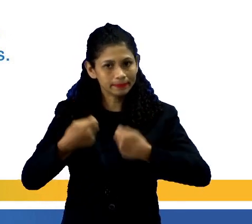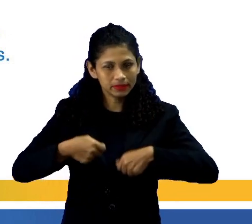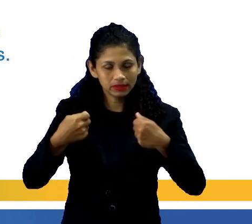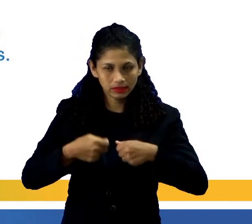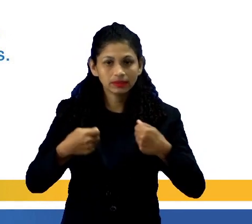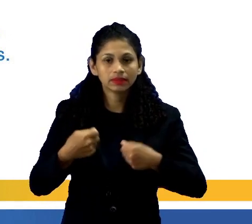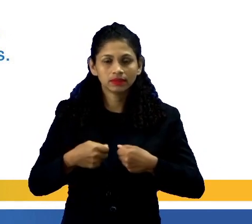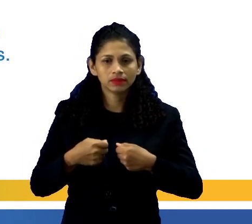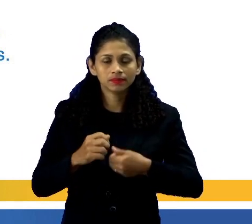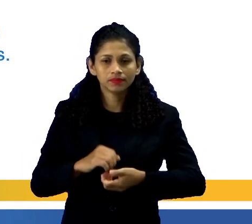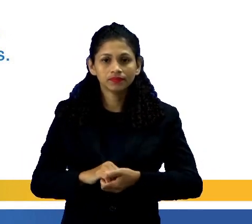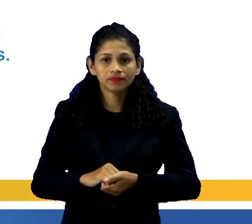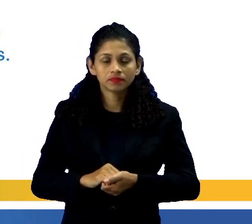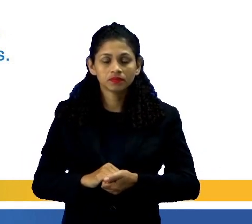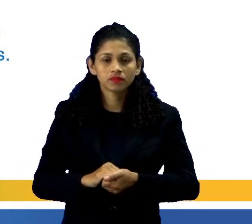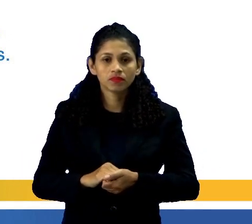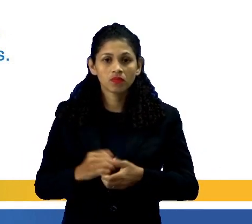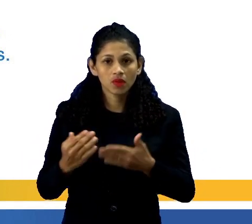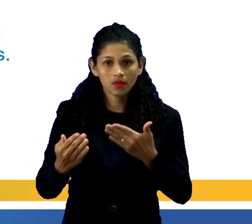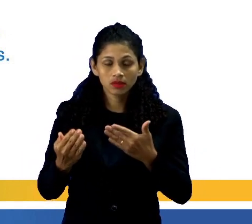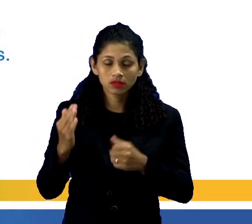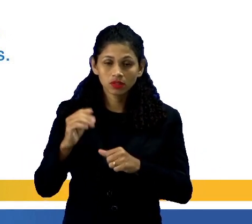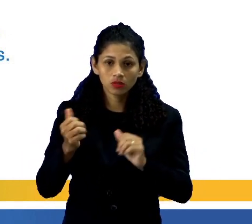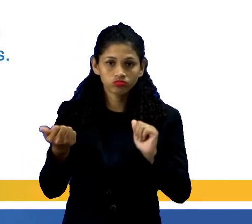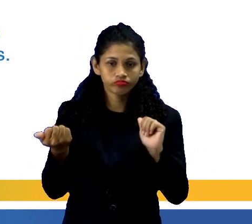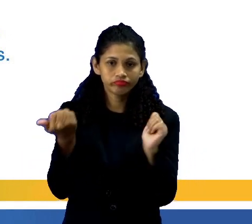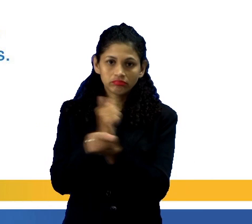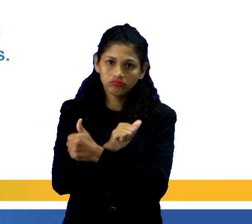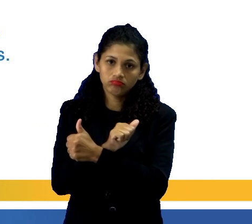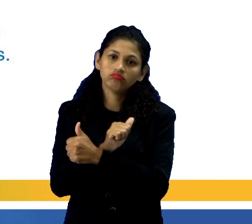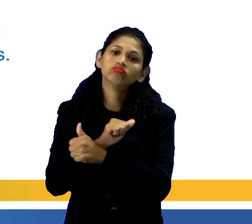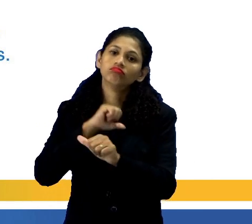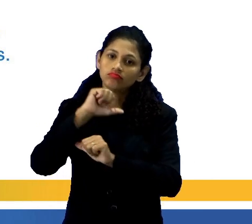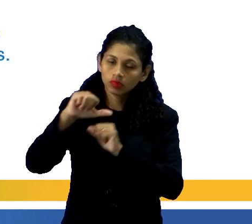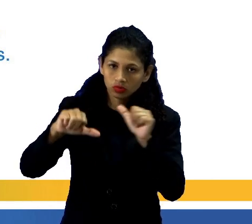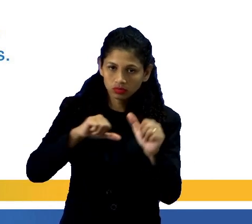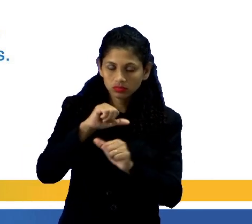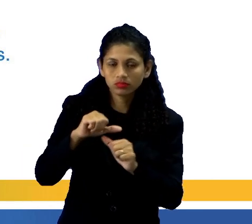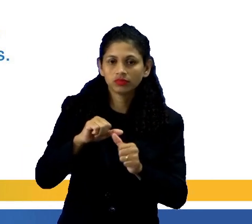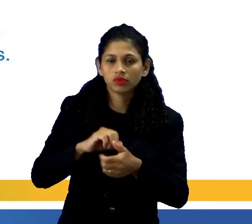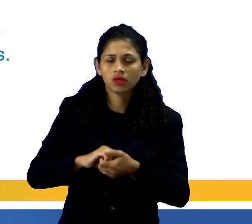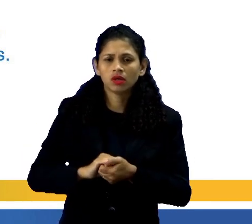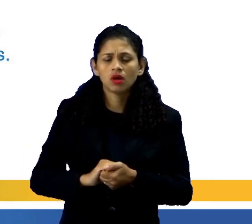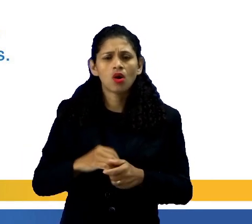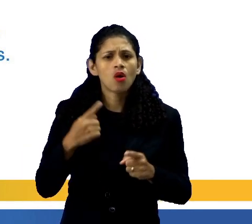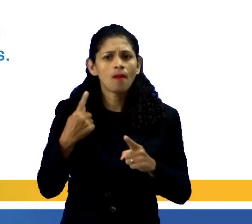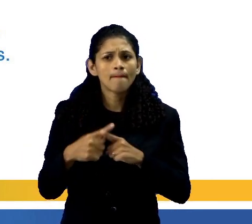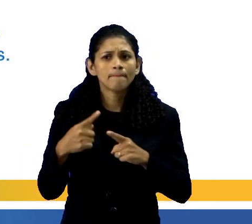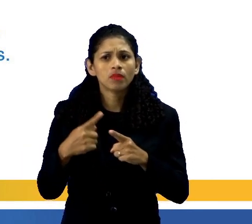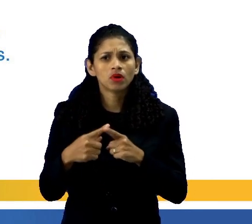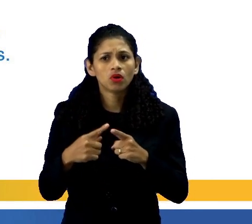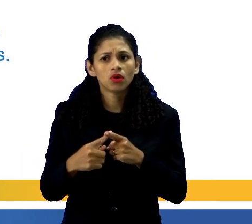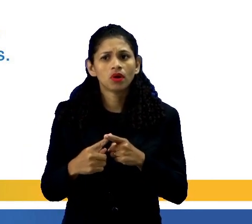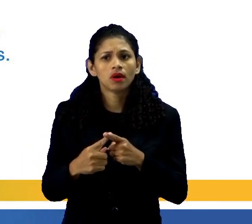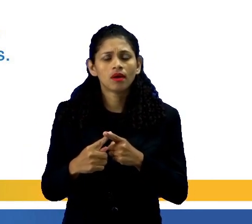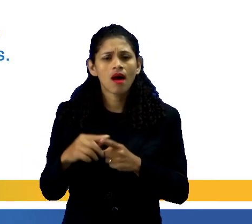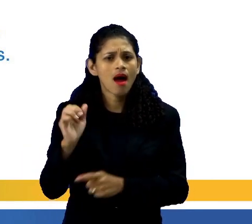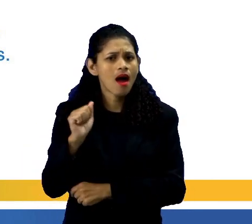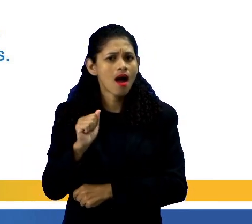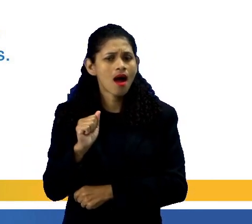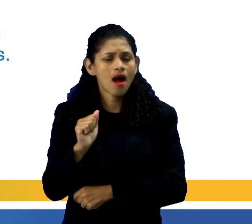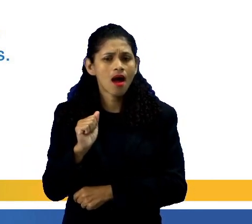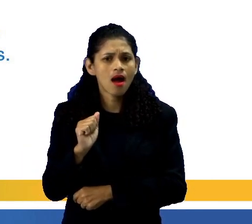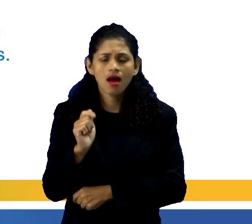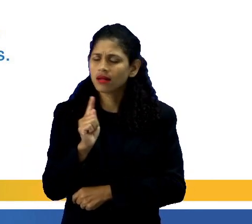Ou seja, essas grandezas são inversamente proporcionais. Por que a letra A não é inversamente